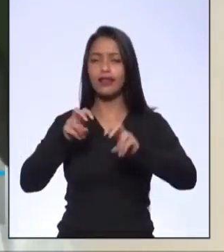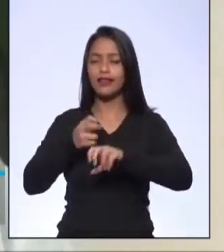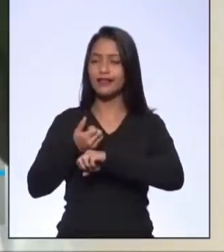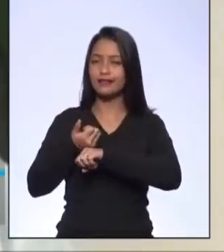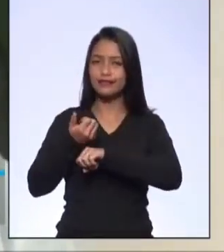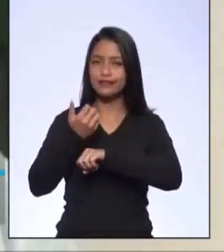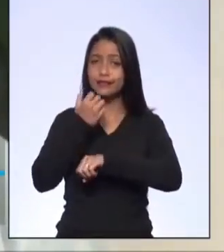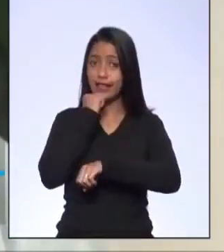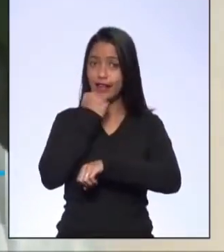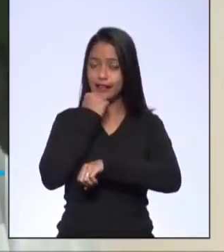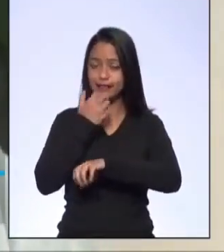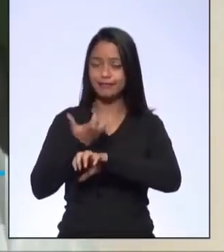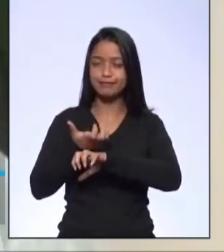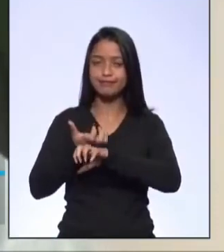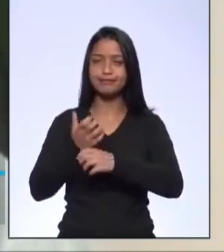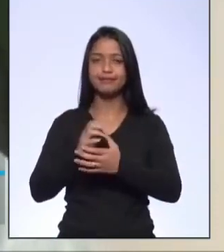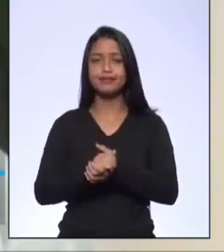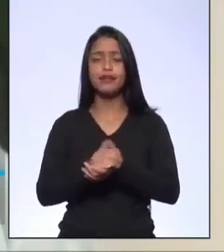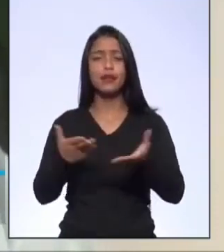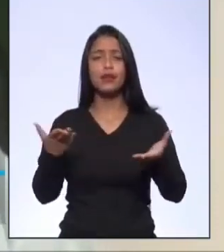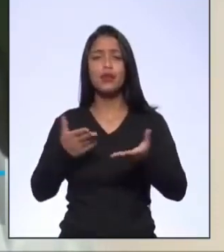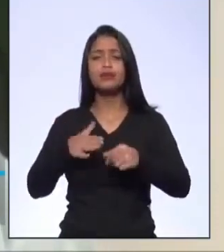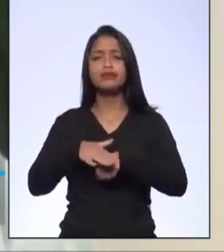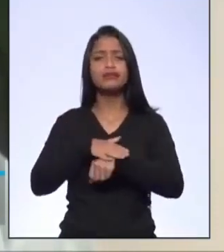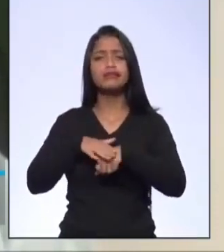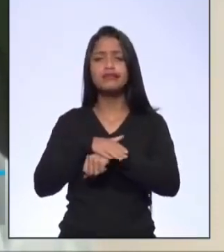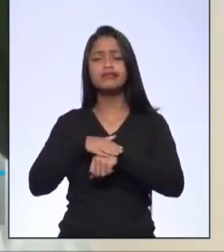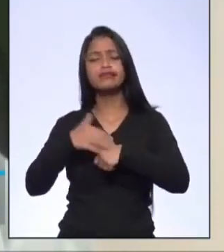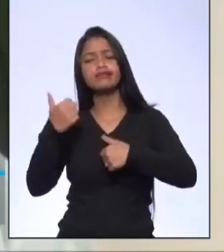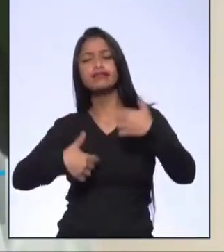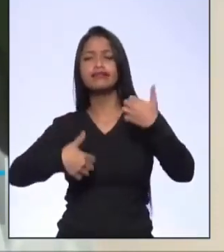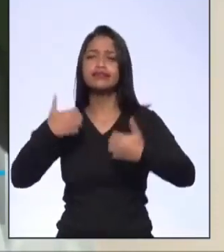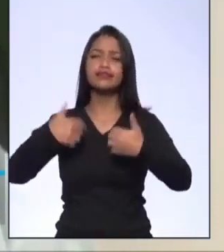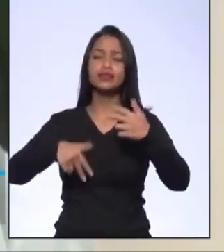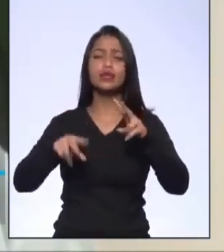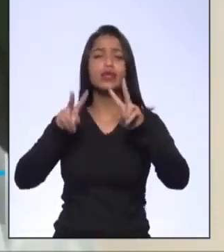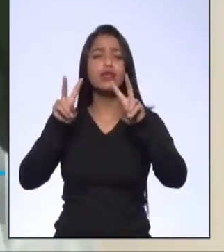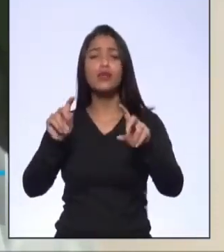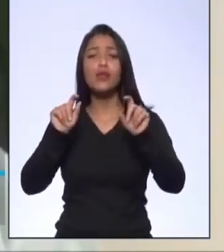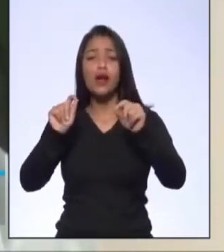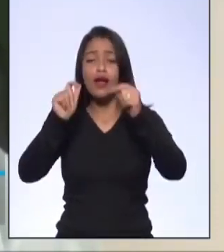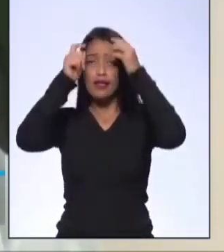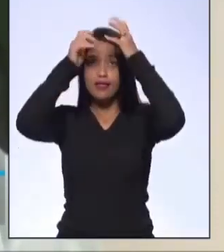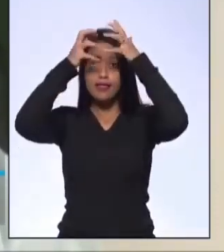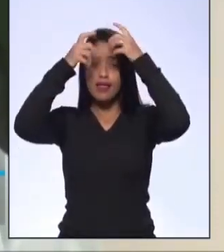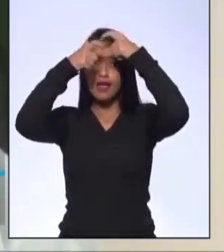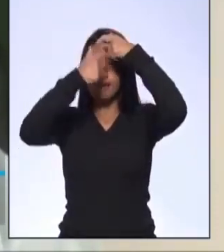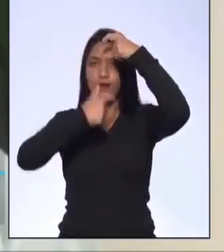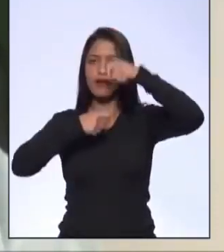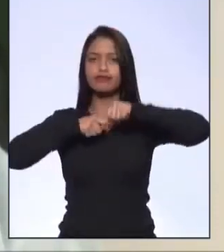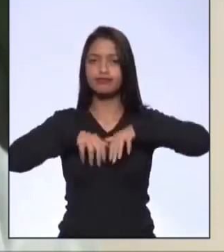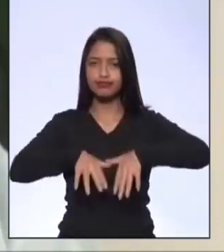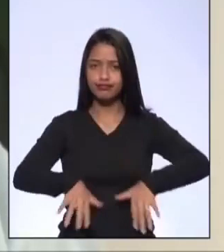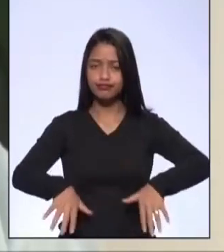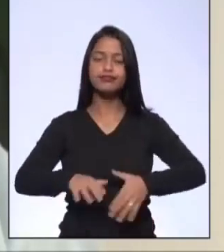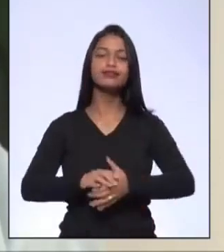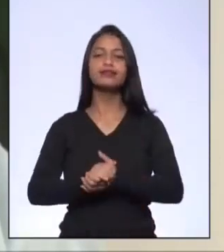vai começar a falar então um pouquinho sobre o sistema nervoso, né? E a interação aí que ele